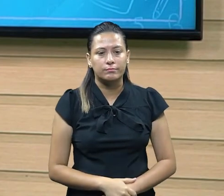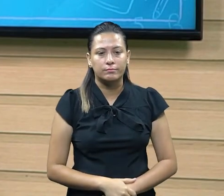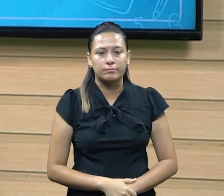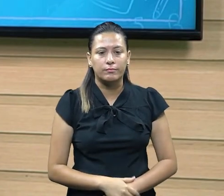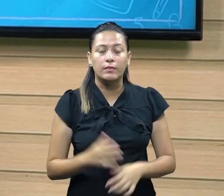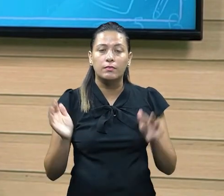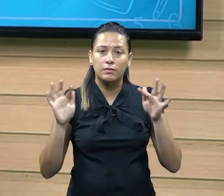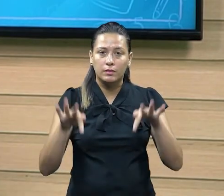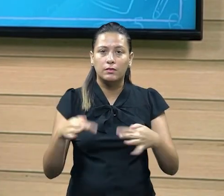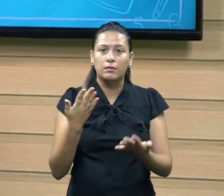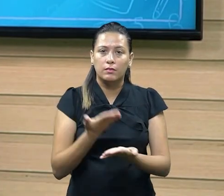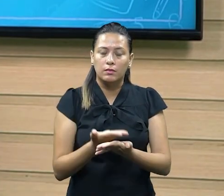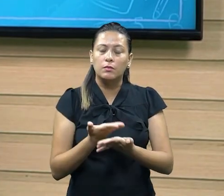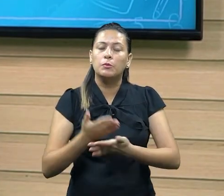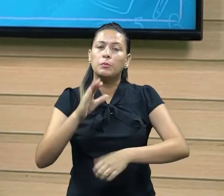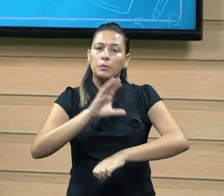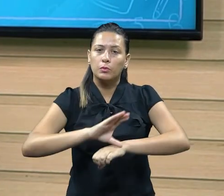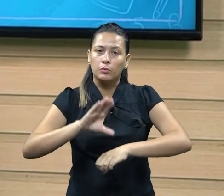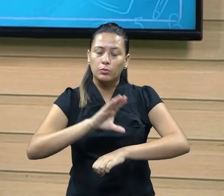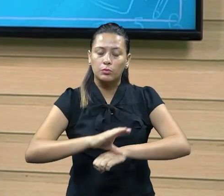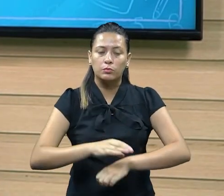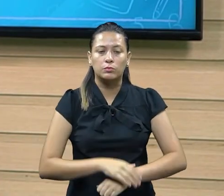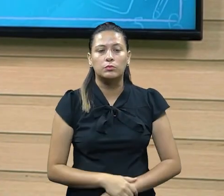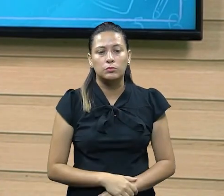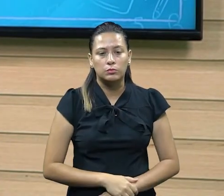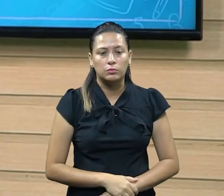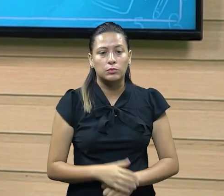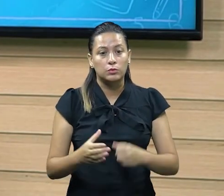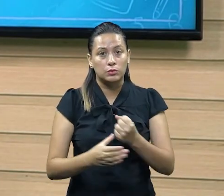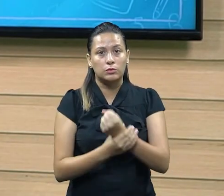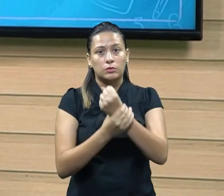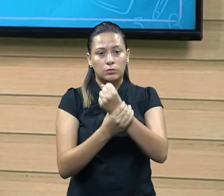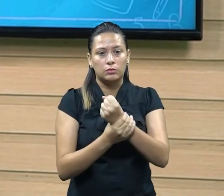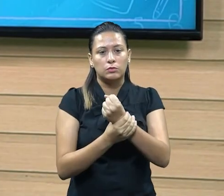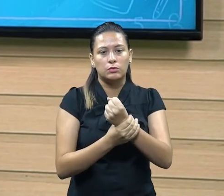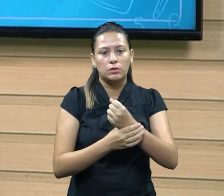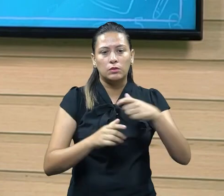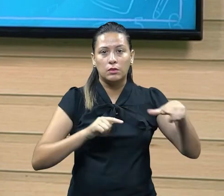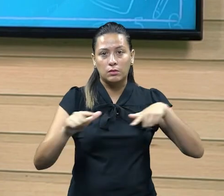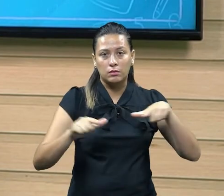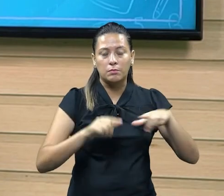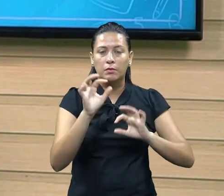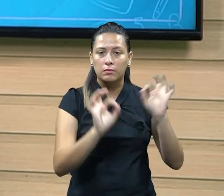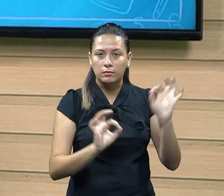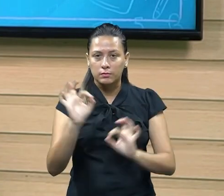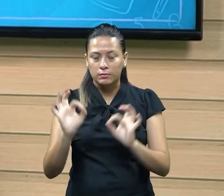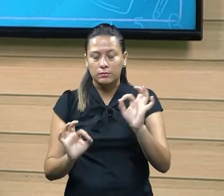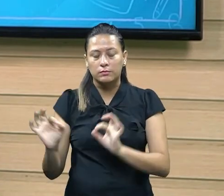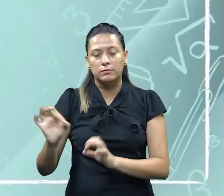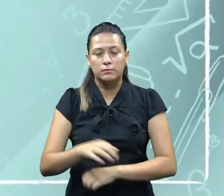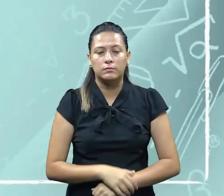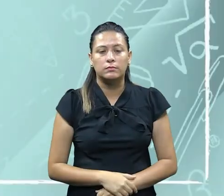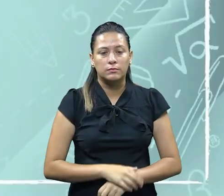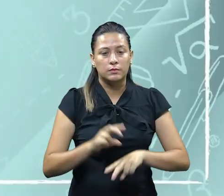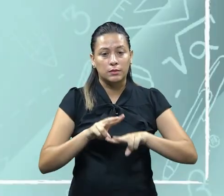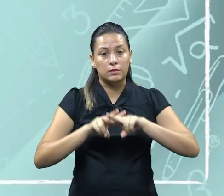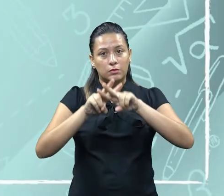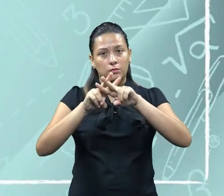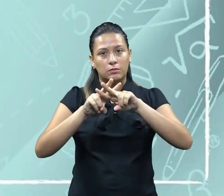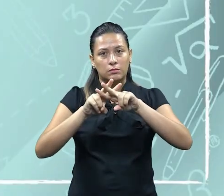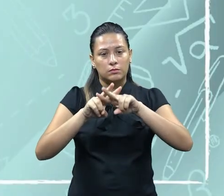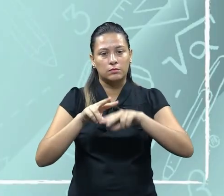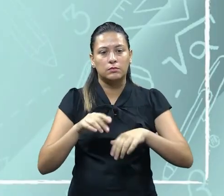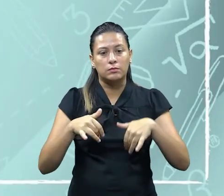a gente encerra o nosso curso de segurança em serviços e instalações.